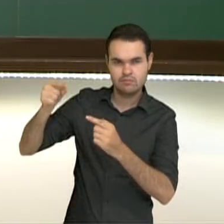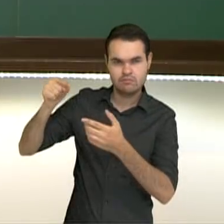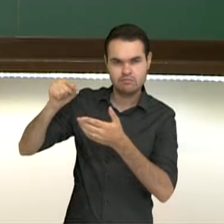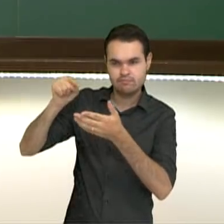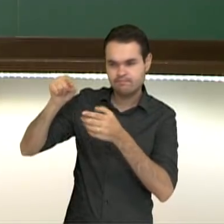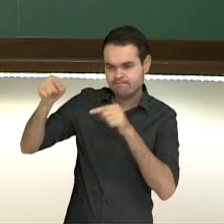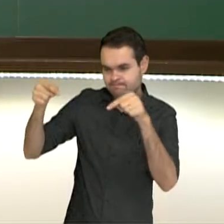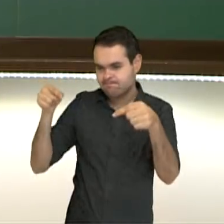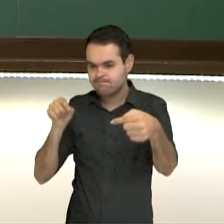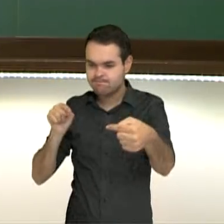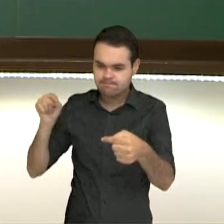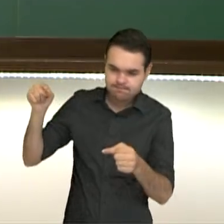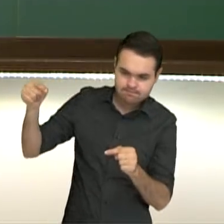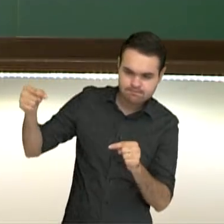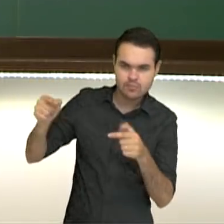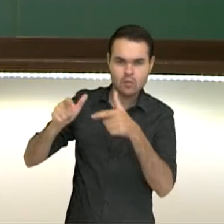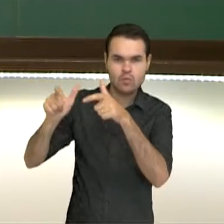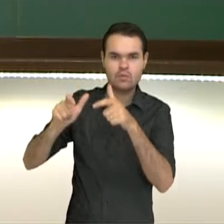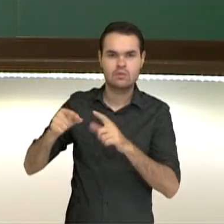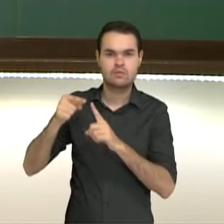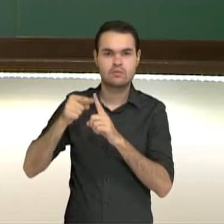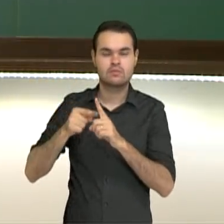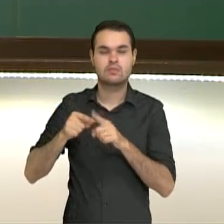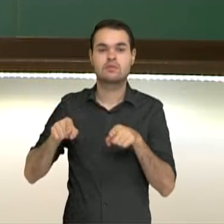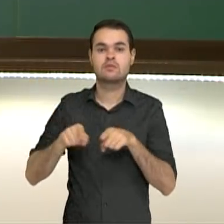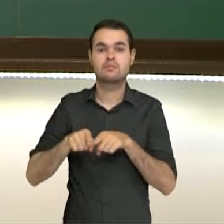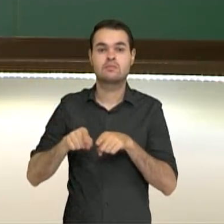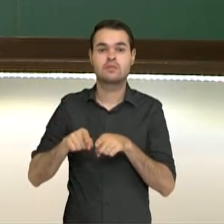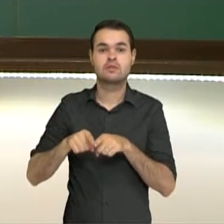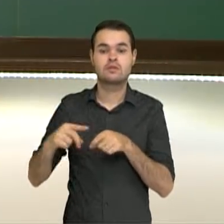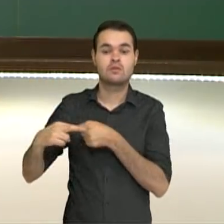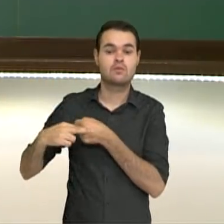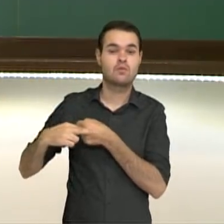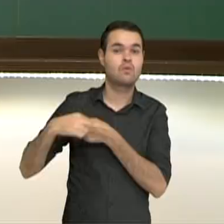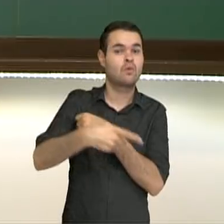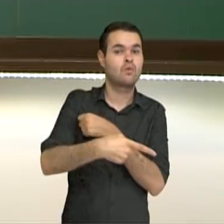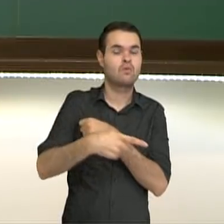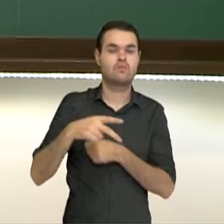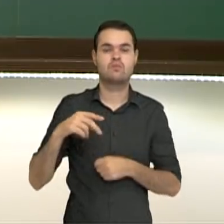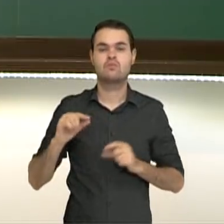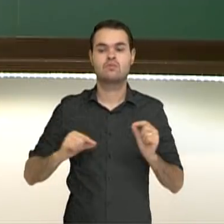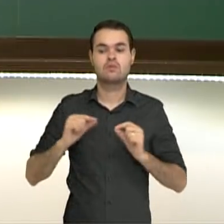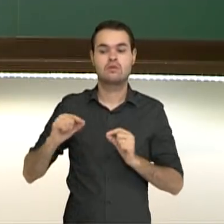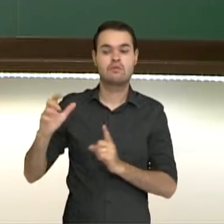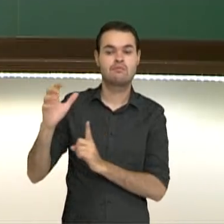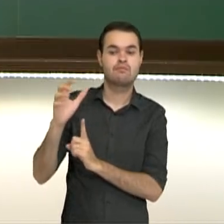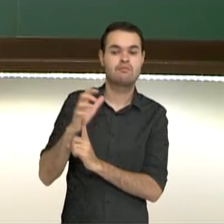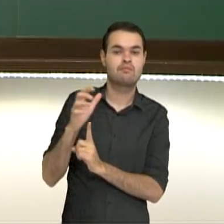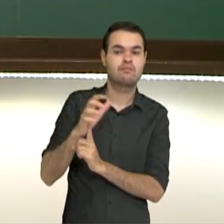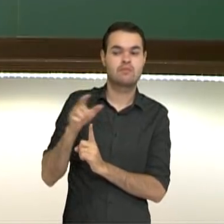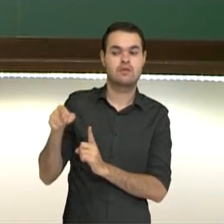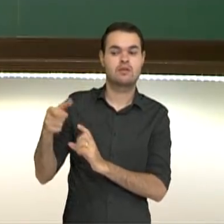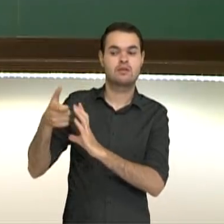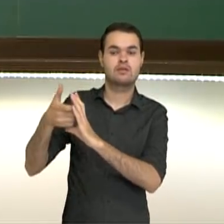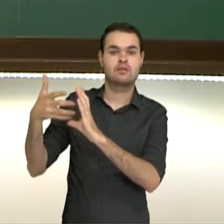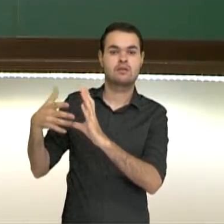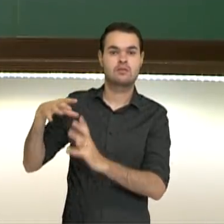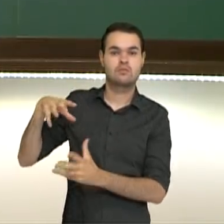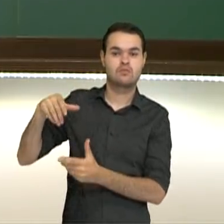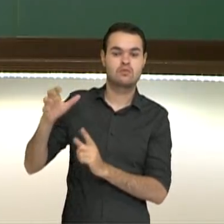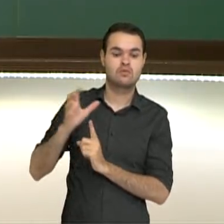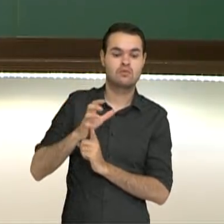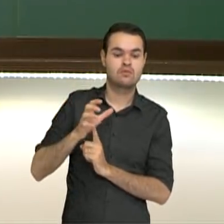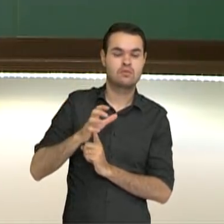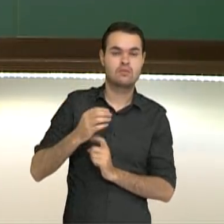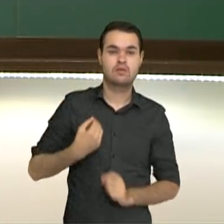térmicas e, principalmente, quais as consequências de tudo isso, dessas características do planeta